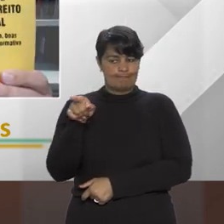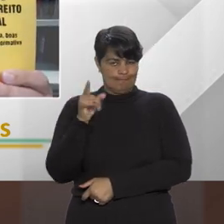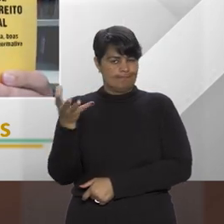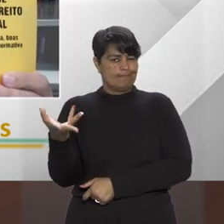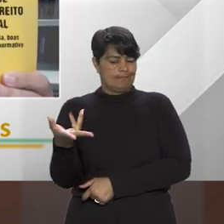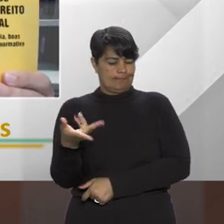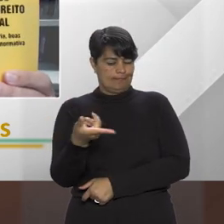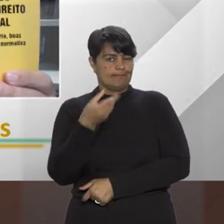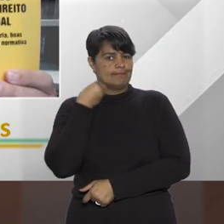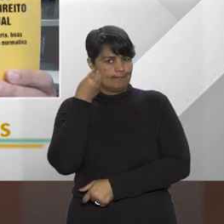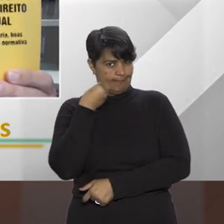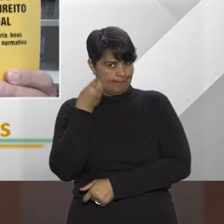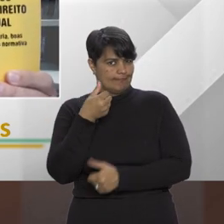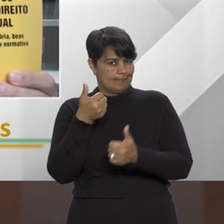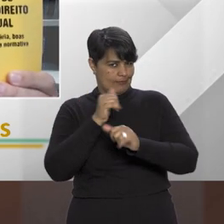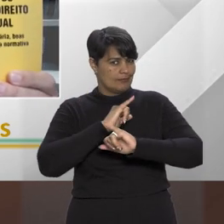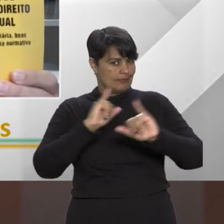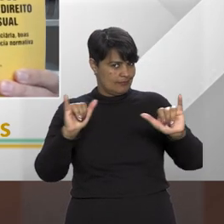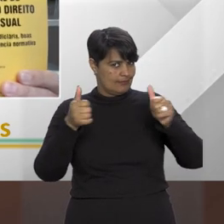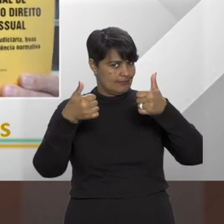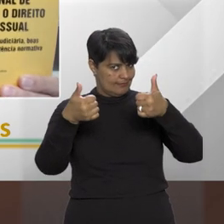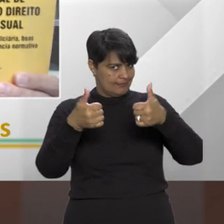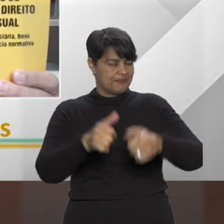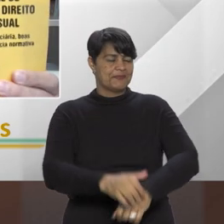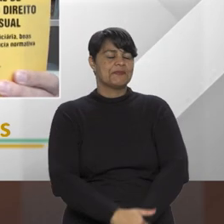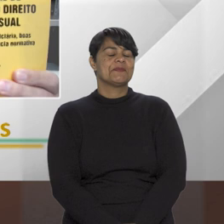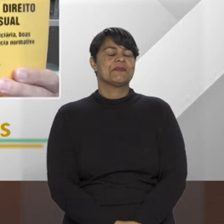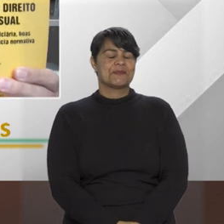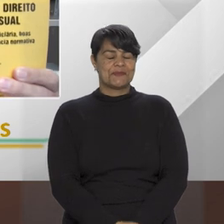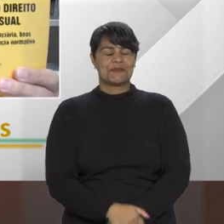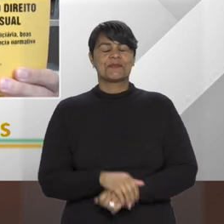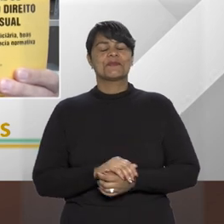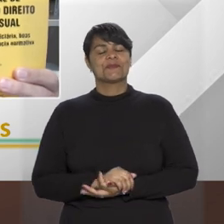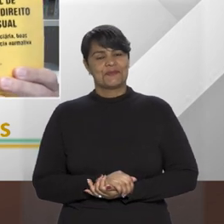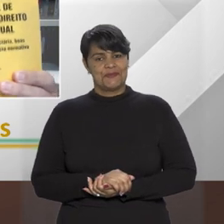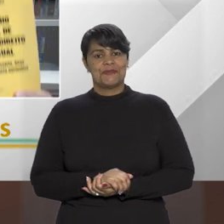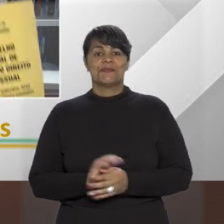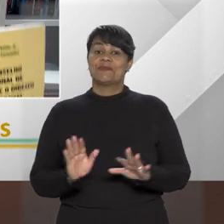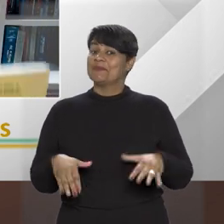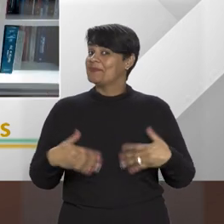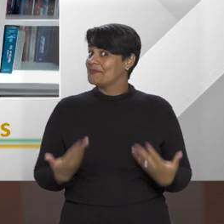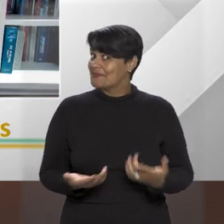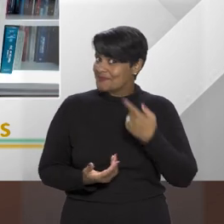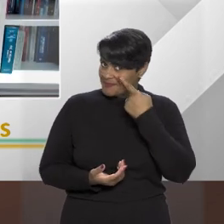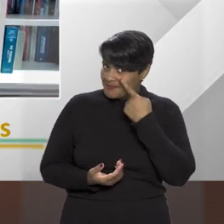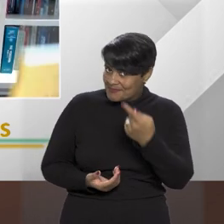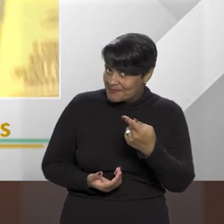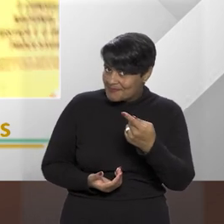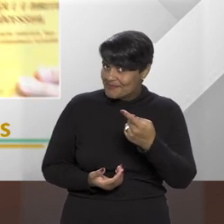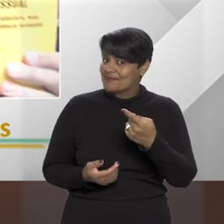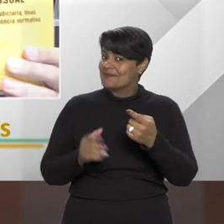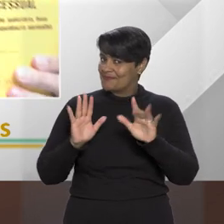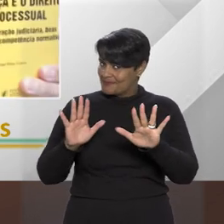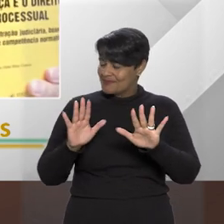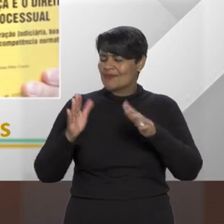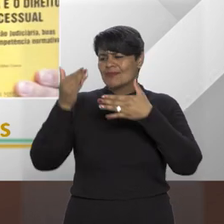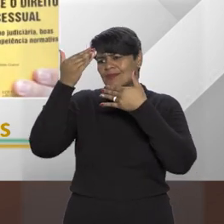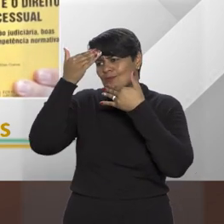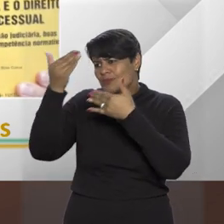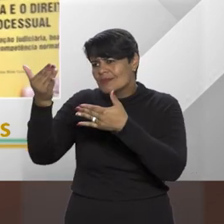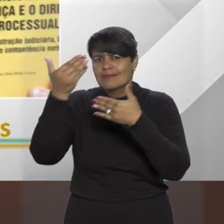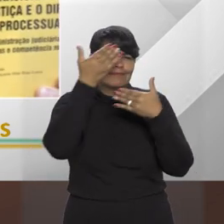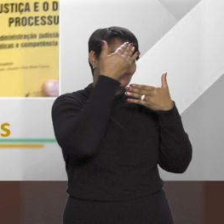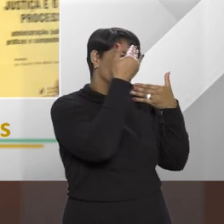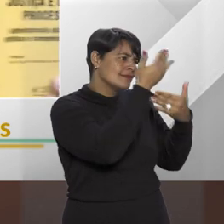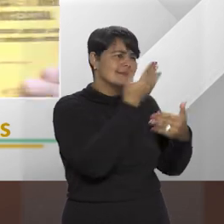Então já dá para imaginar o que é que vem por aí, né, pessoal? Só tenho a agradecer a ambos os nossos convidados. É, Eu esse venho foi o de intento. camiseta, Fátima, aqui, ó.